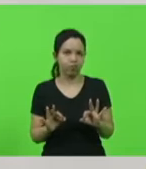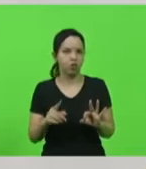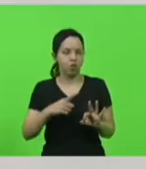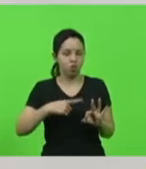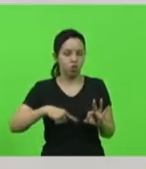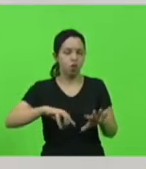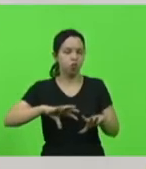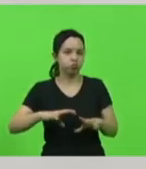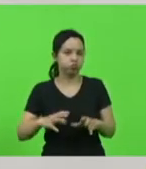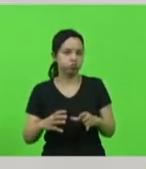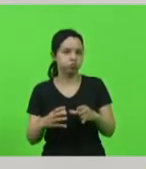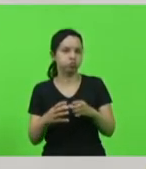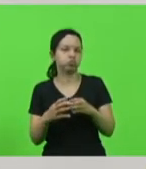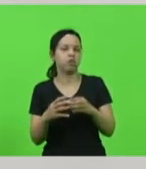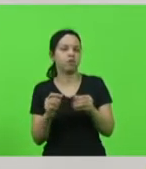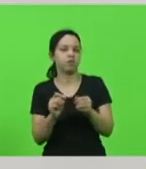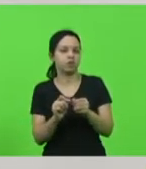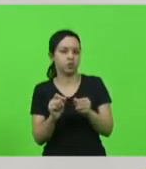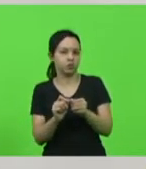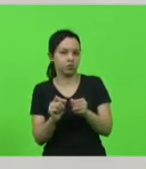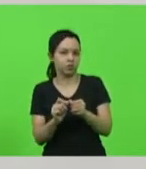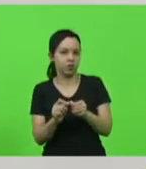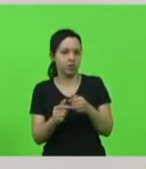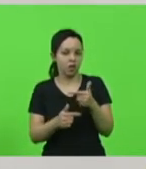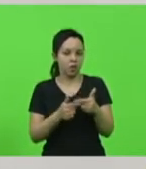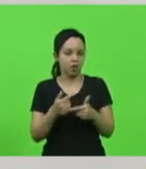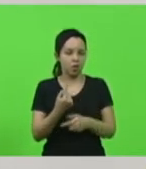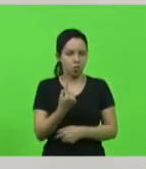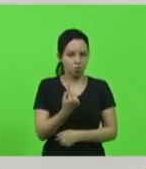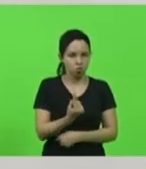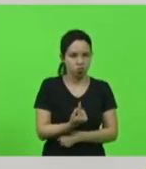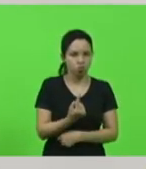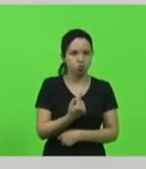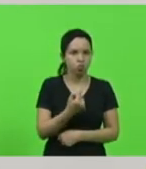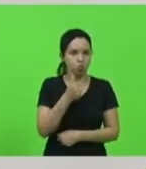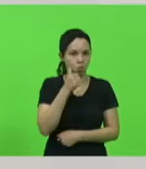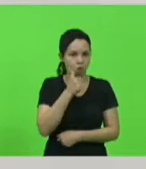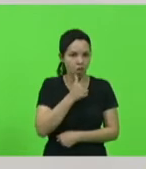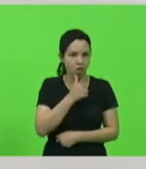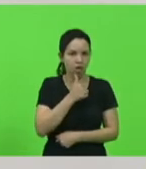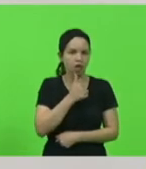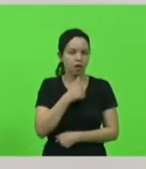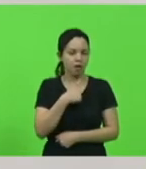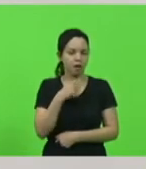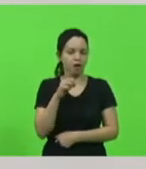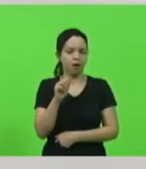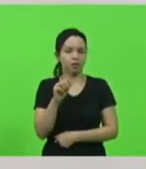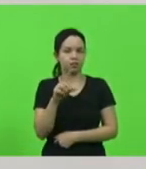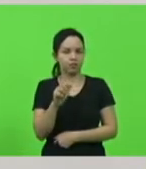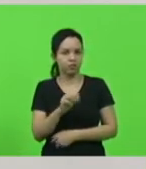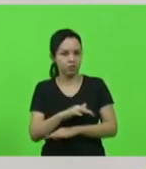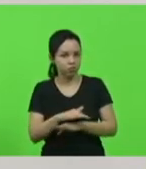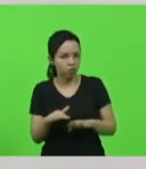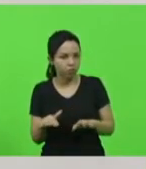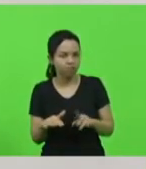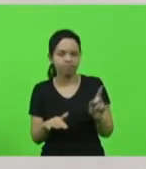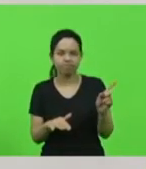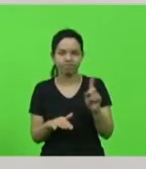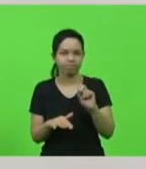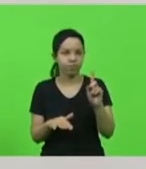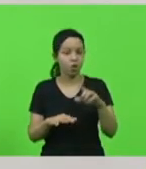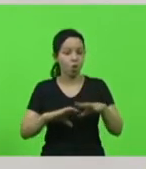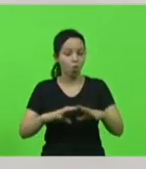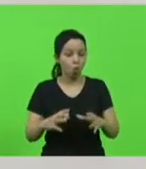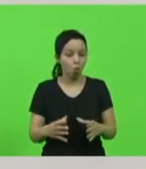Digo, fizemos, porque não foi trabalho de uma mulher só, não foi um trabalho só da deputada Ada, né? Foi um trabalho da bancada